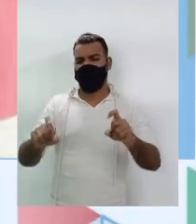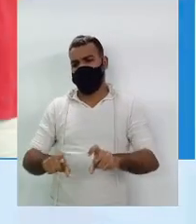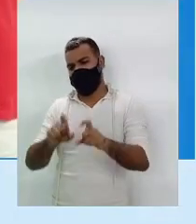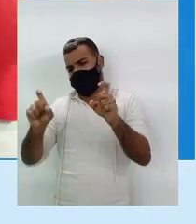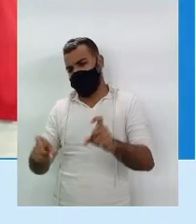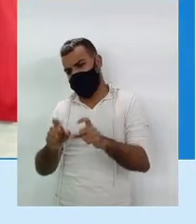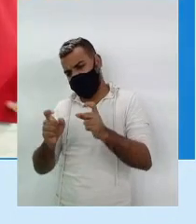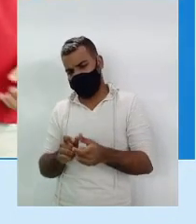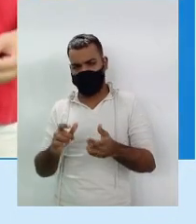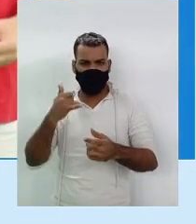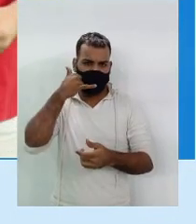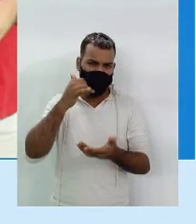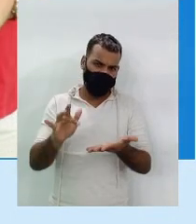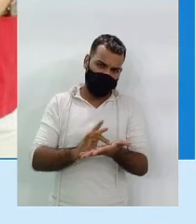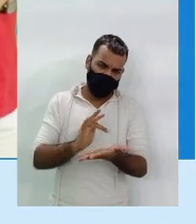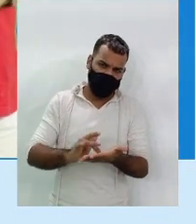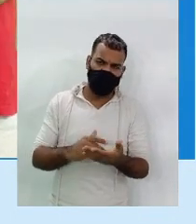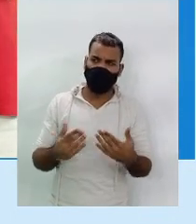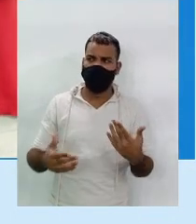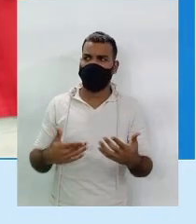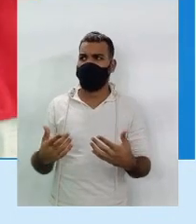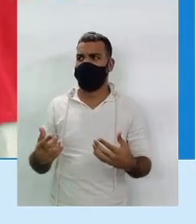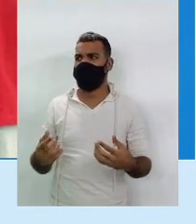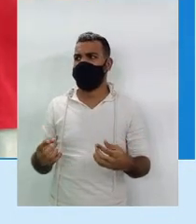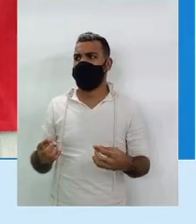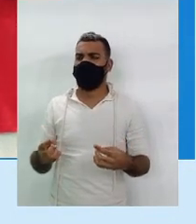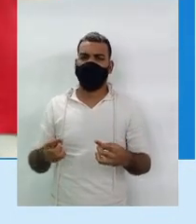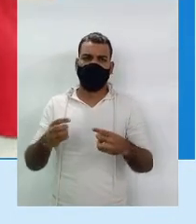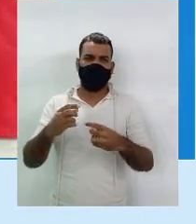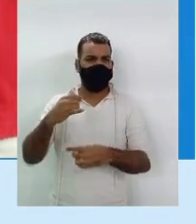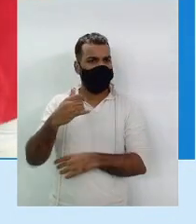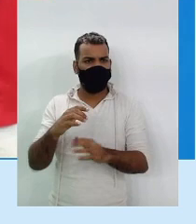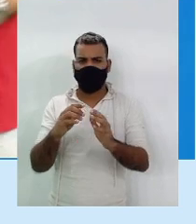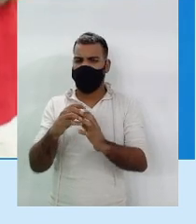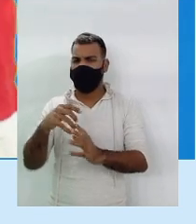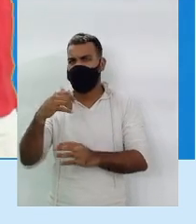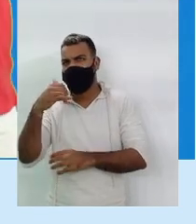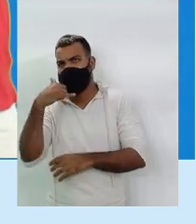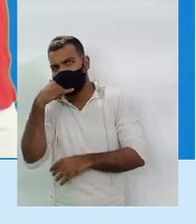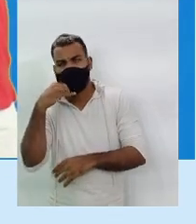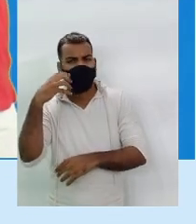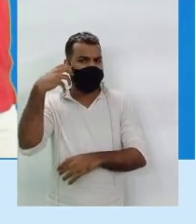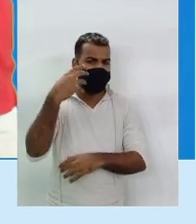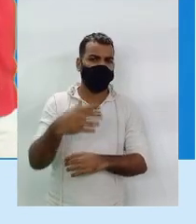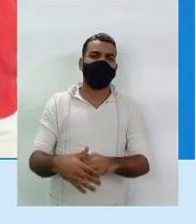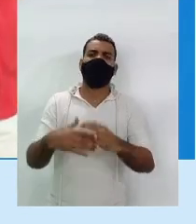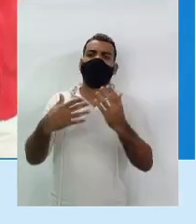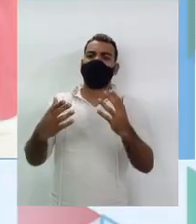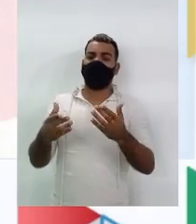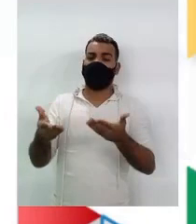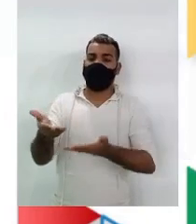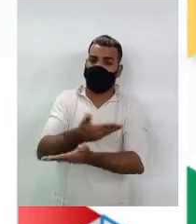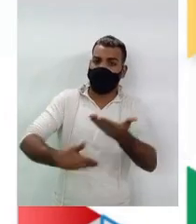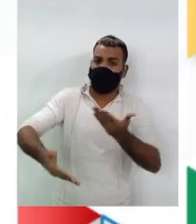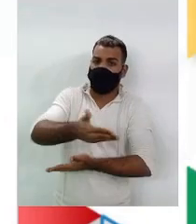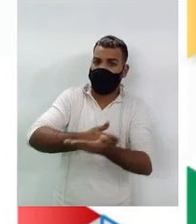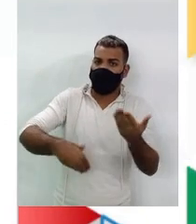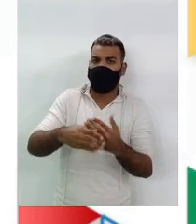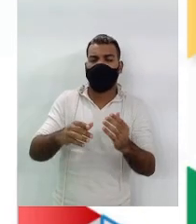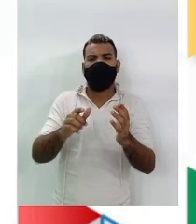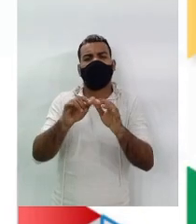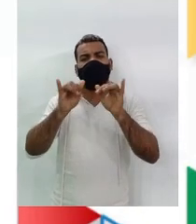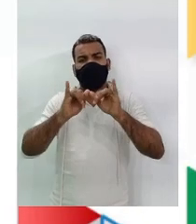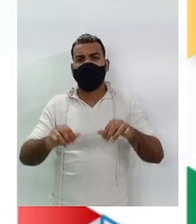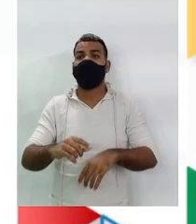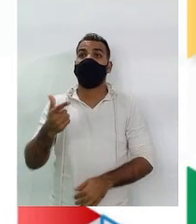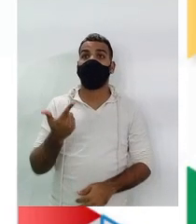computador, smartphone, nós temos aqui a televisão, o rádio, etc., onde circulam a notícia. Outro